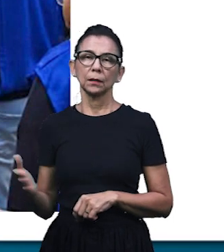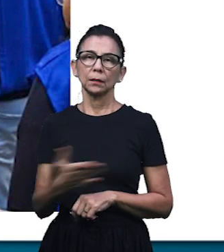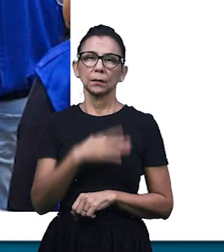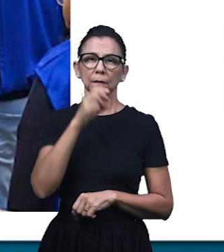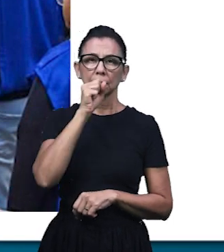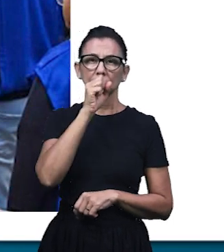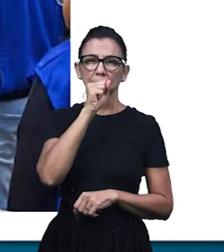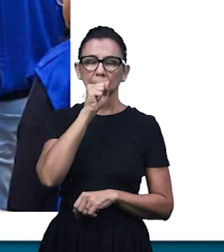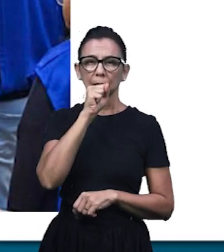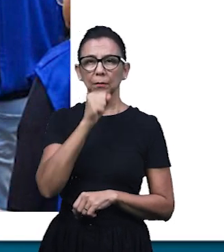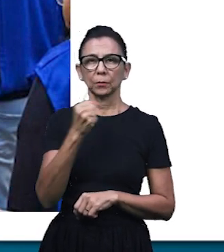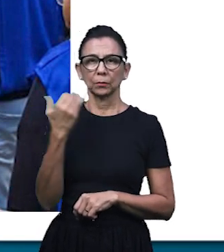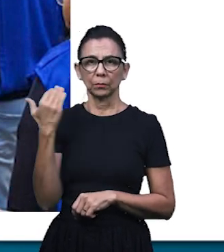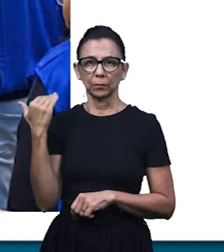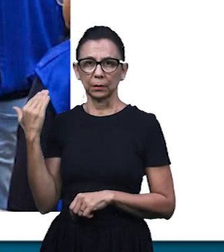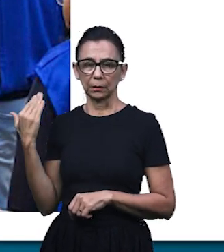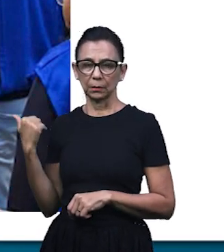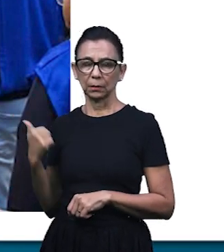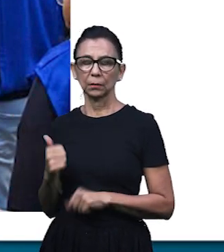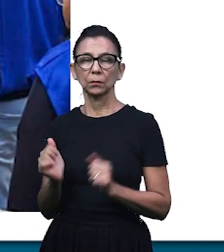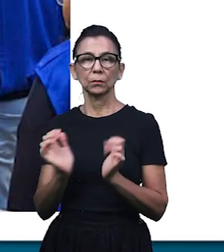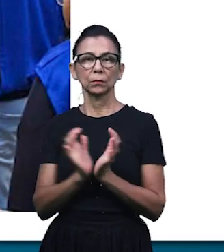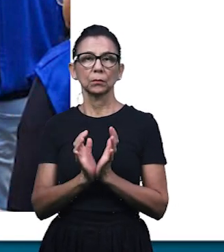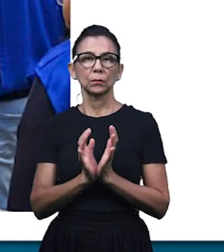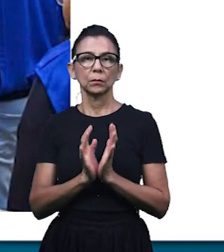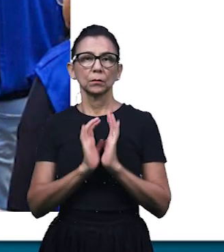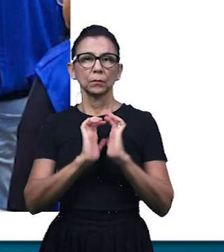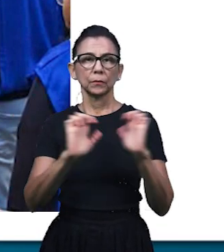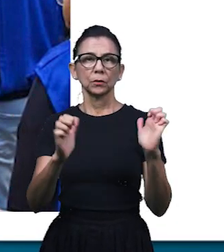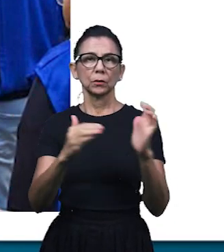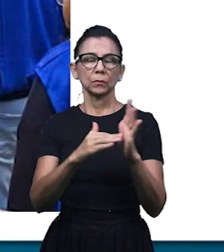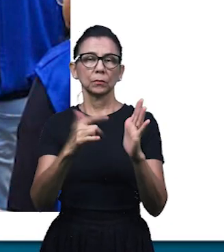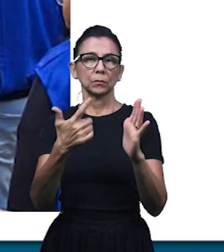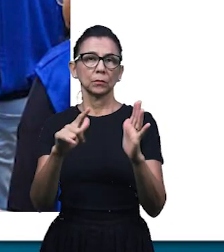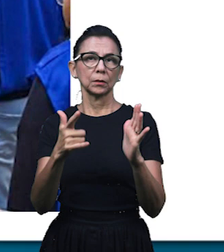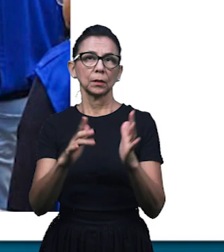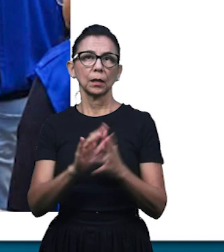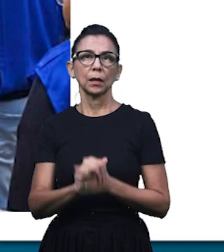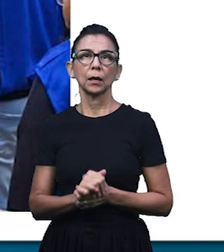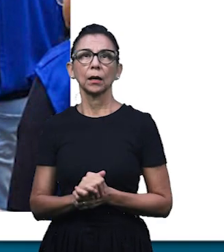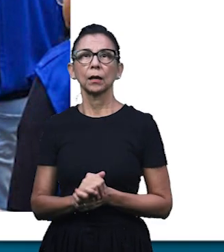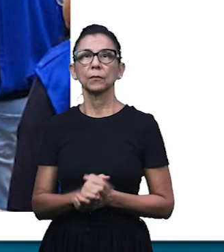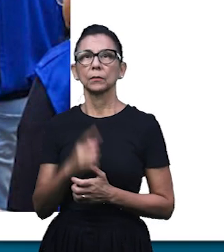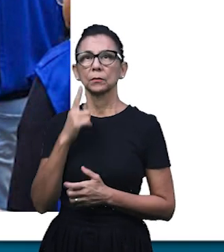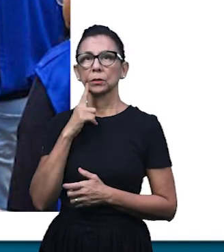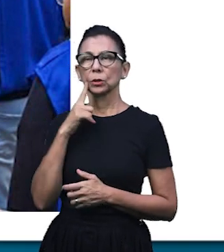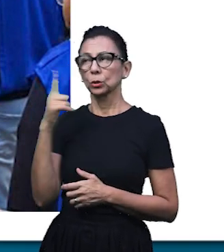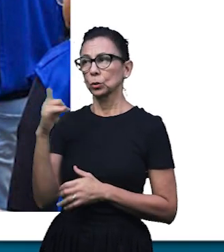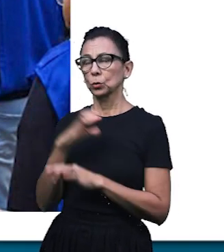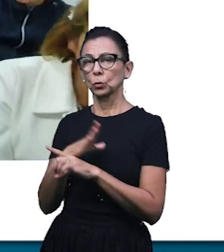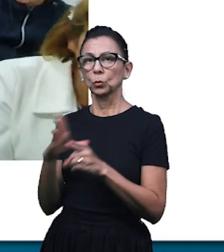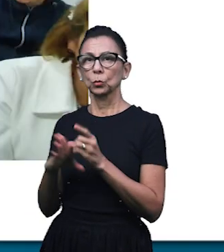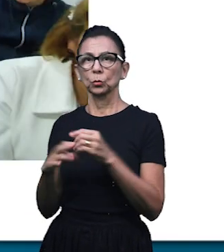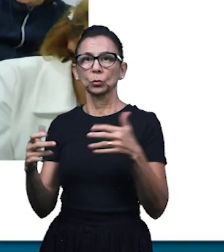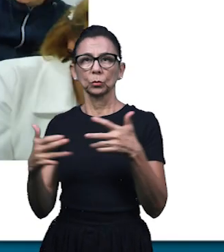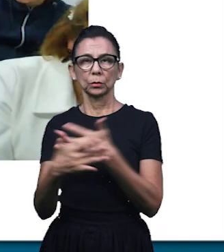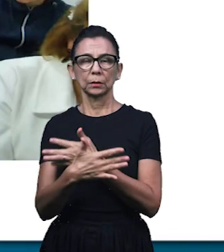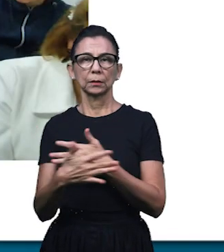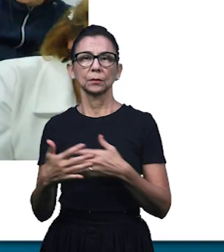Tubarão, os jovens do Evangelho Sem Fronteiras realizaram um culto no Calçadão, centro da